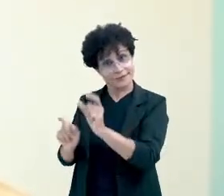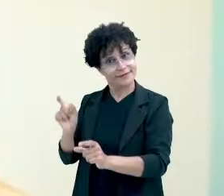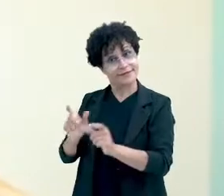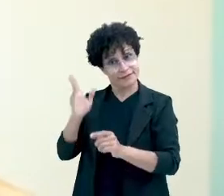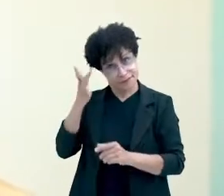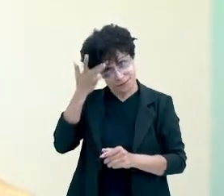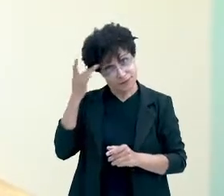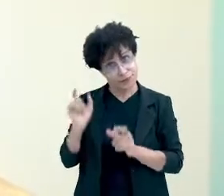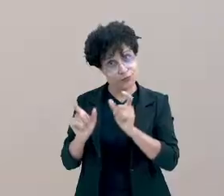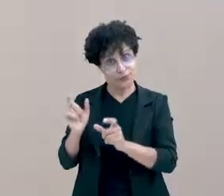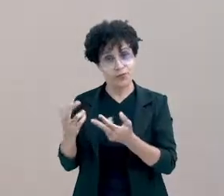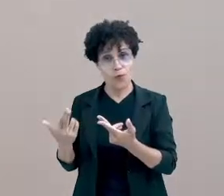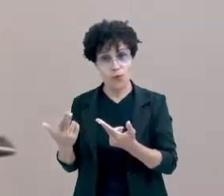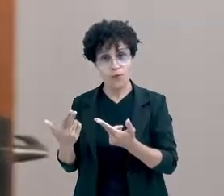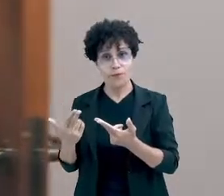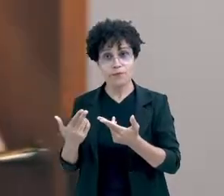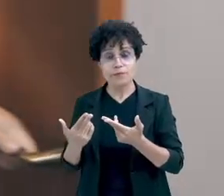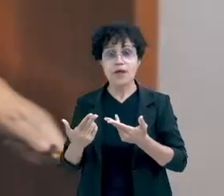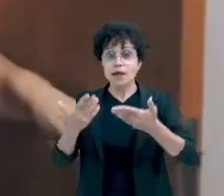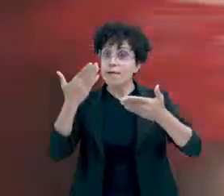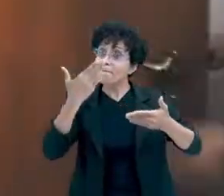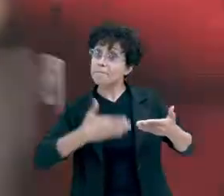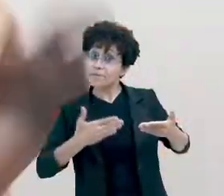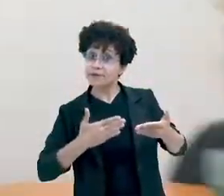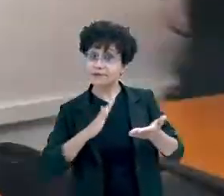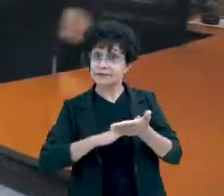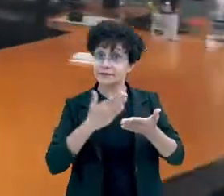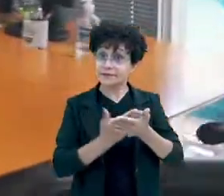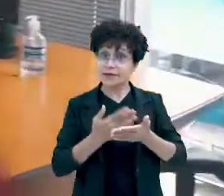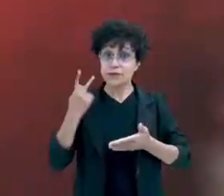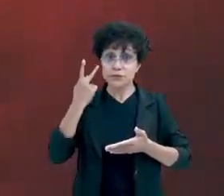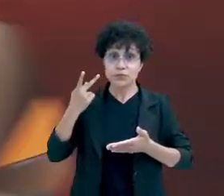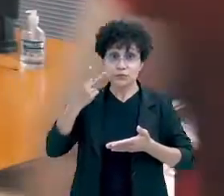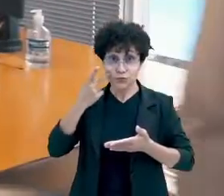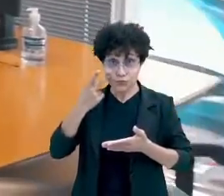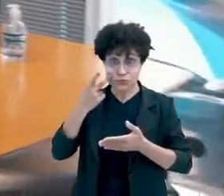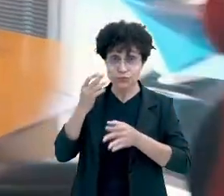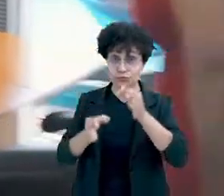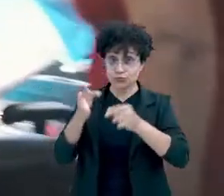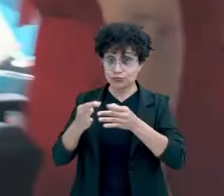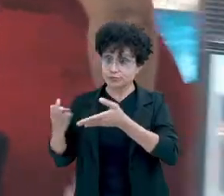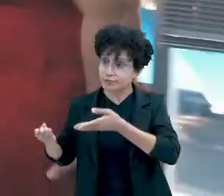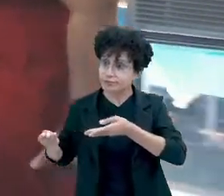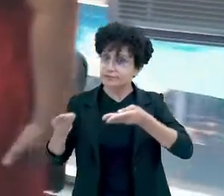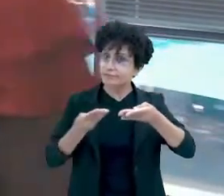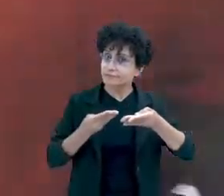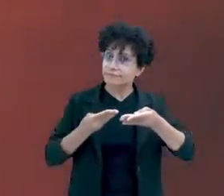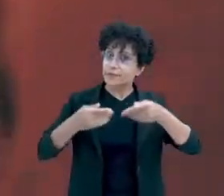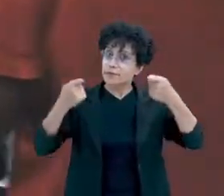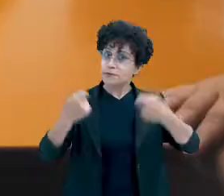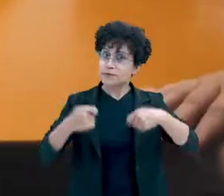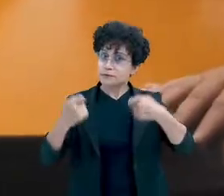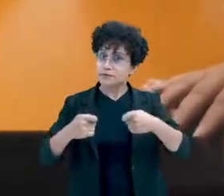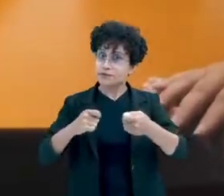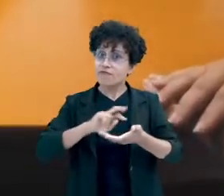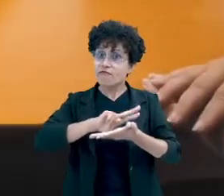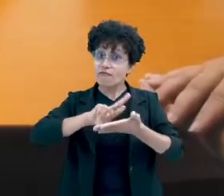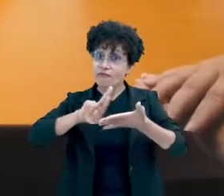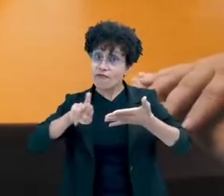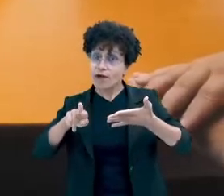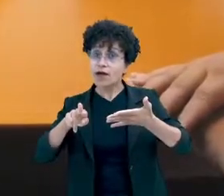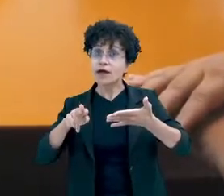atendimento a essas pessoas. Com a presença do intérprete, o promotor de justiça recebe as demandas e